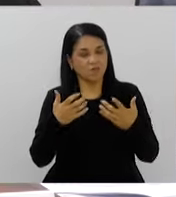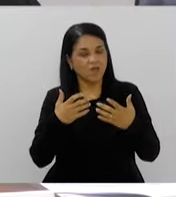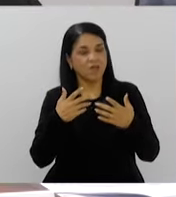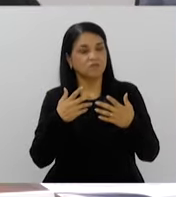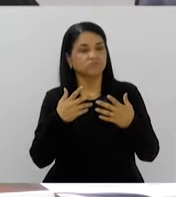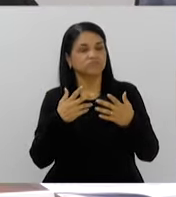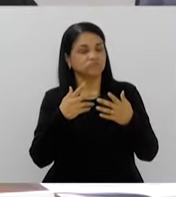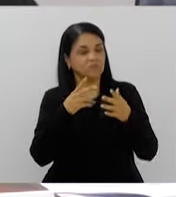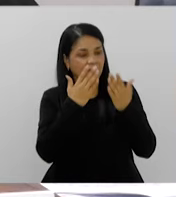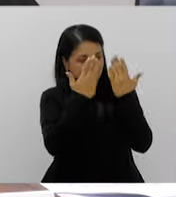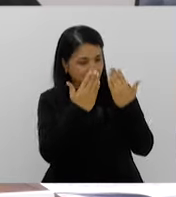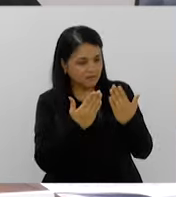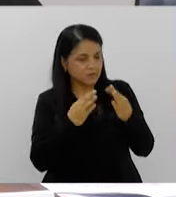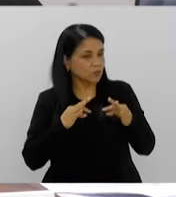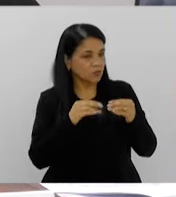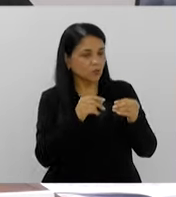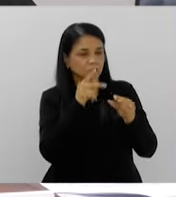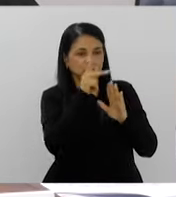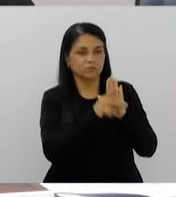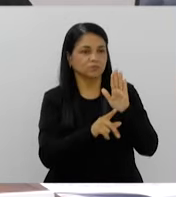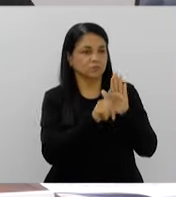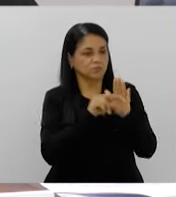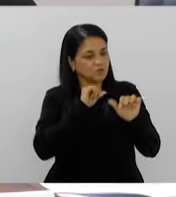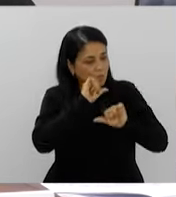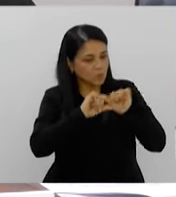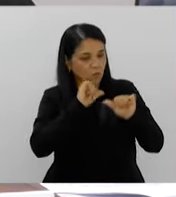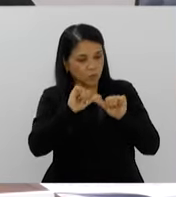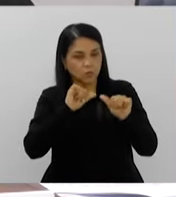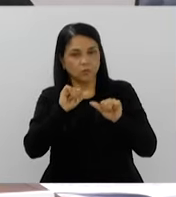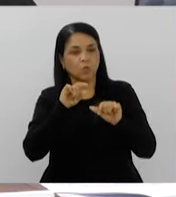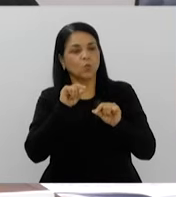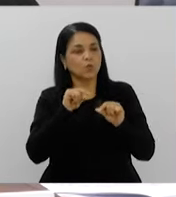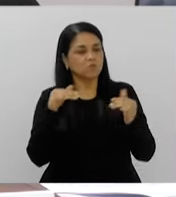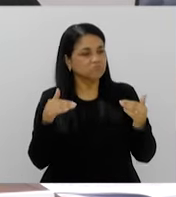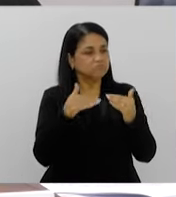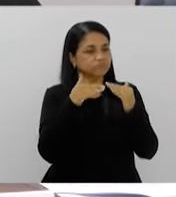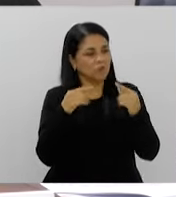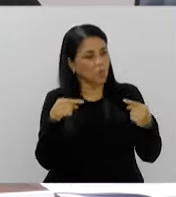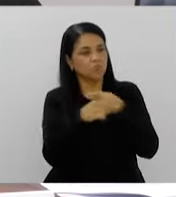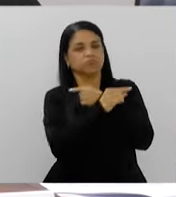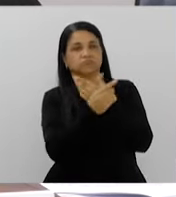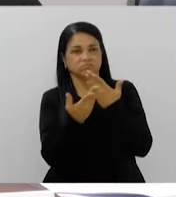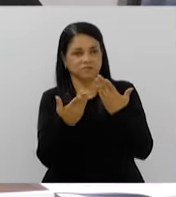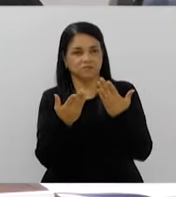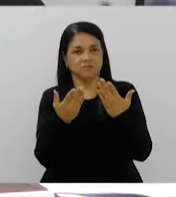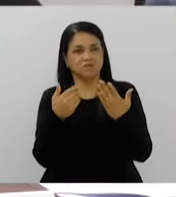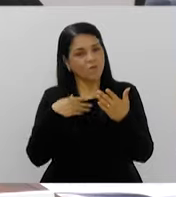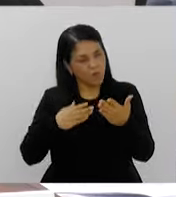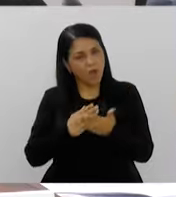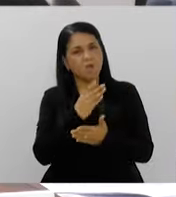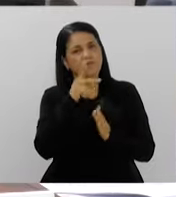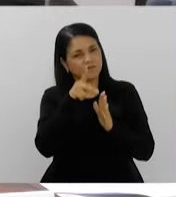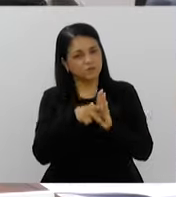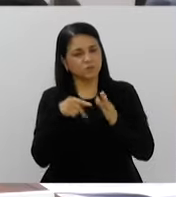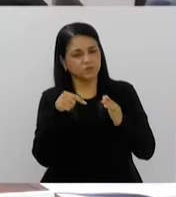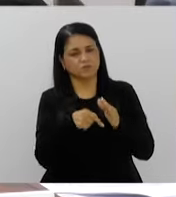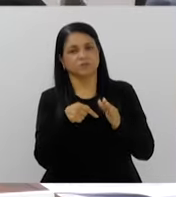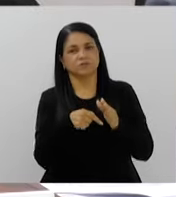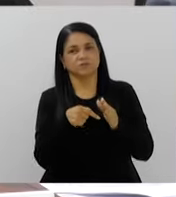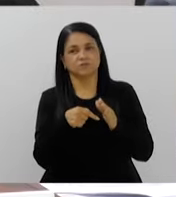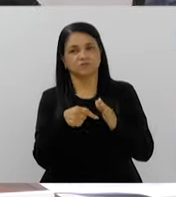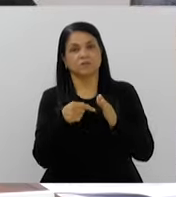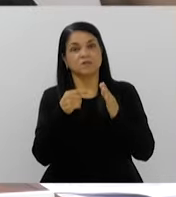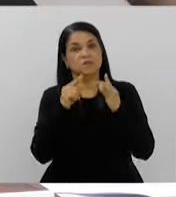que alteram e ver o que choca, o que não choca, com mais calma. Vamos aprovar esse projeto aqui.